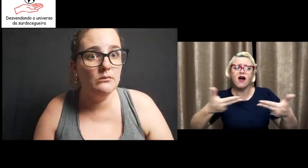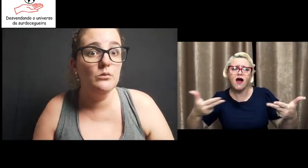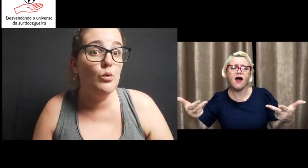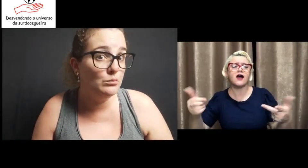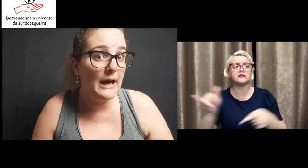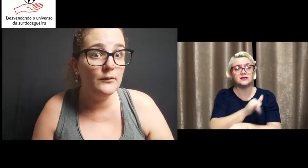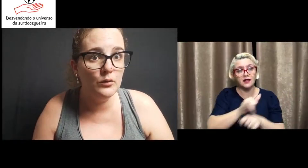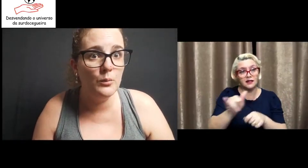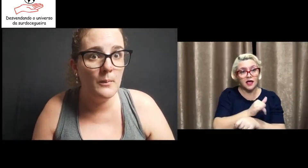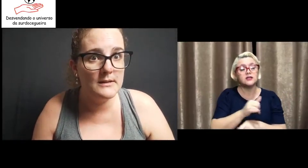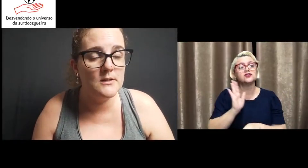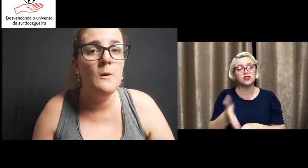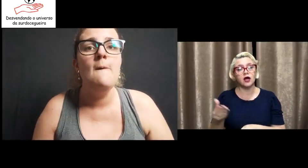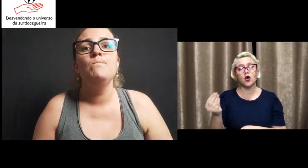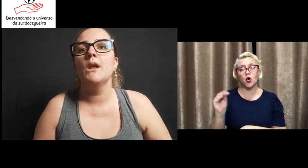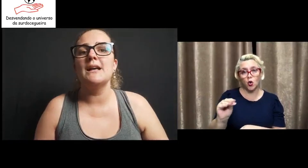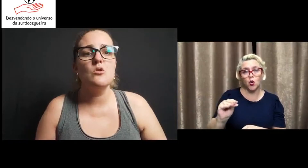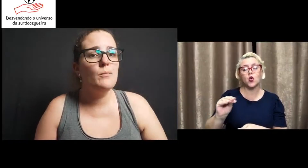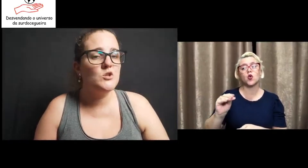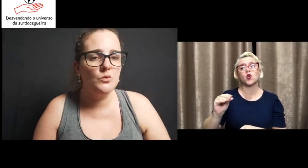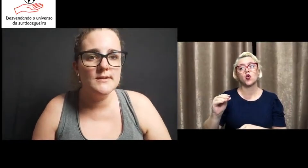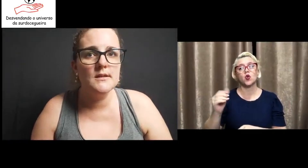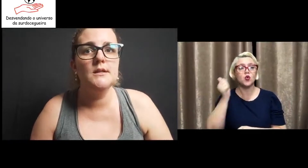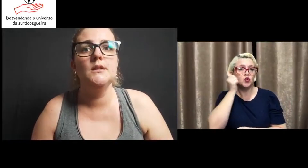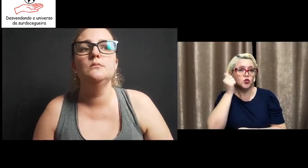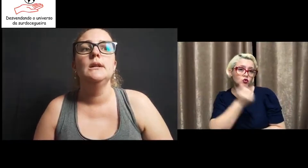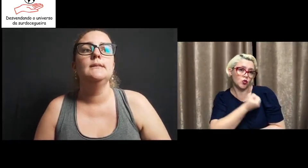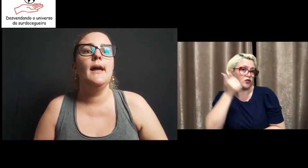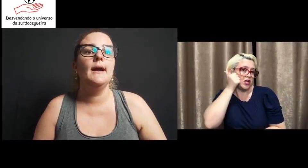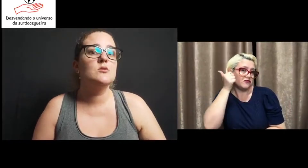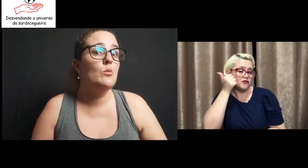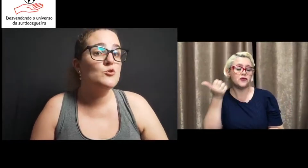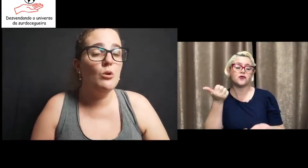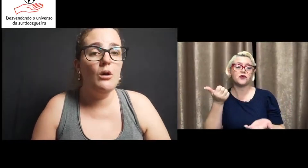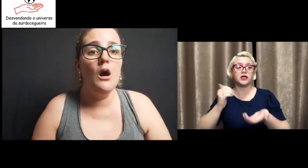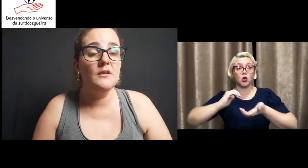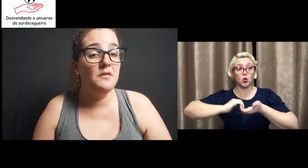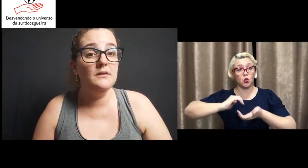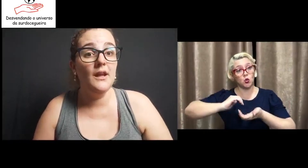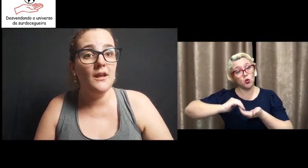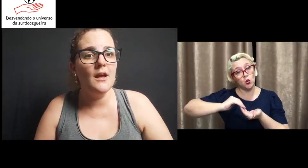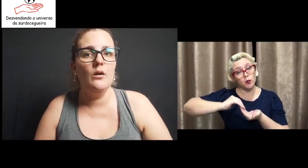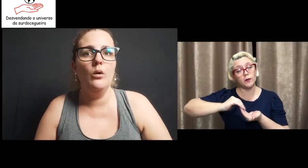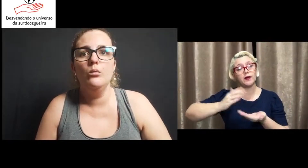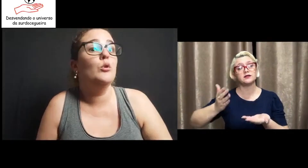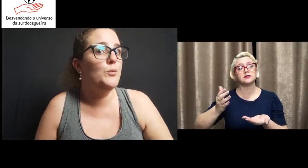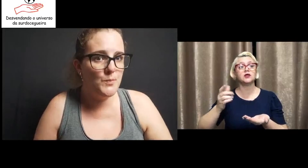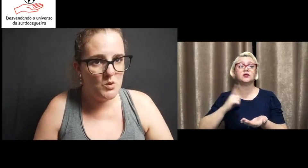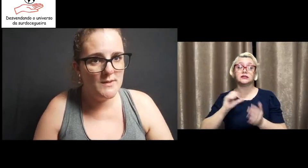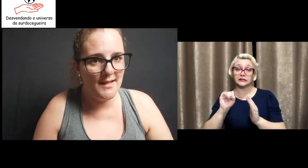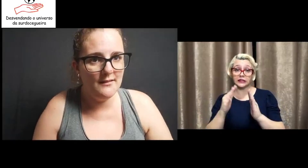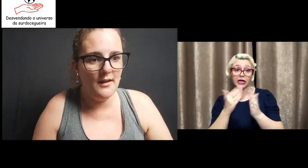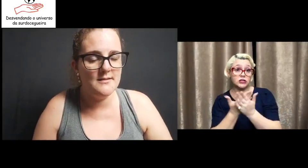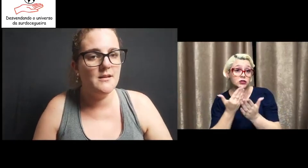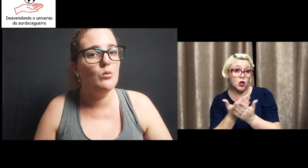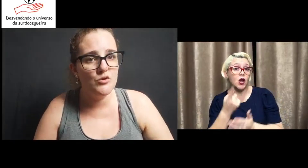aqui o contato do Grupo Brasil. Caso alguma instituição, né, caso alguma escola, enfim, tenha ou um grupo de